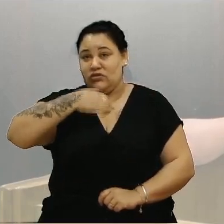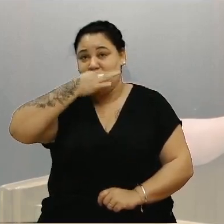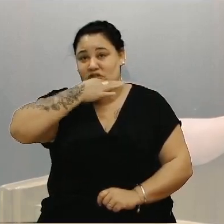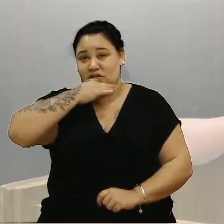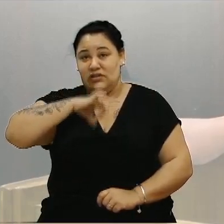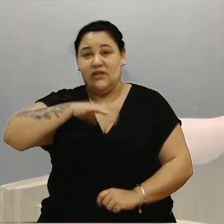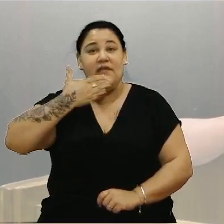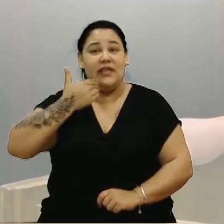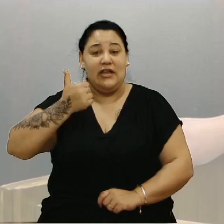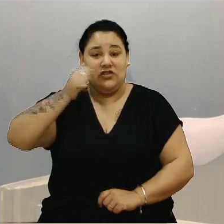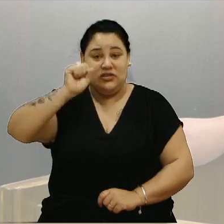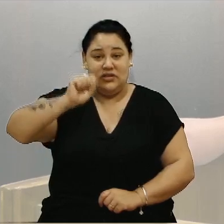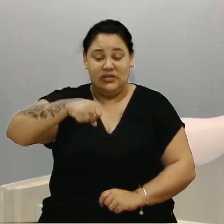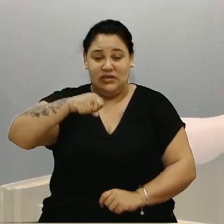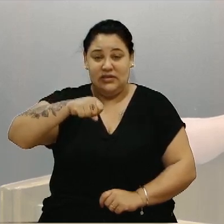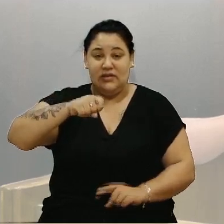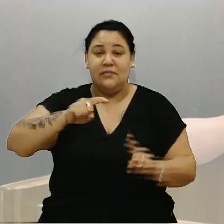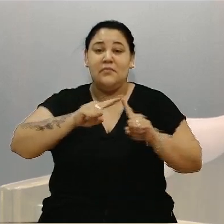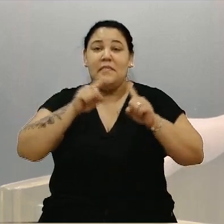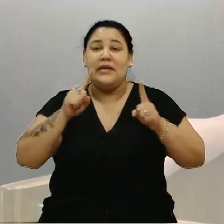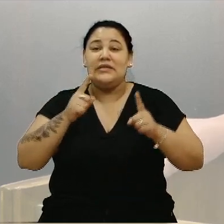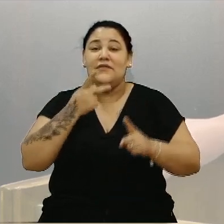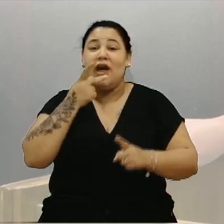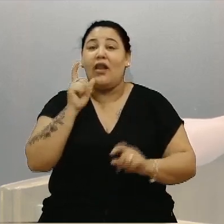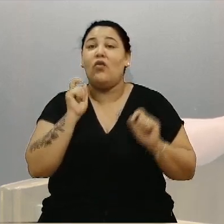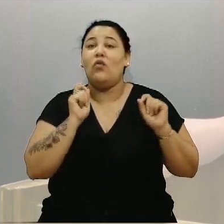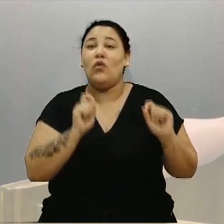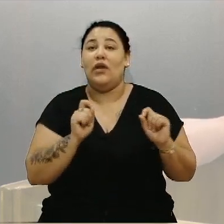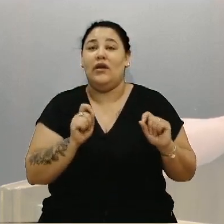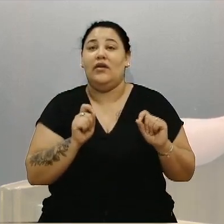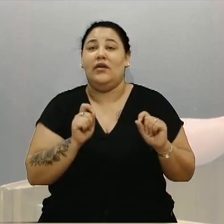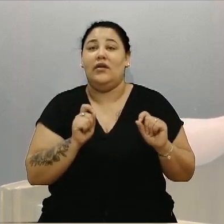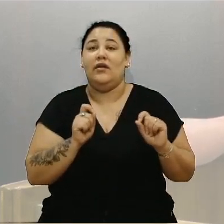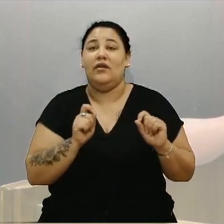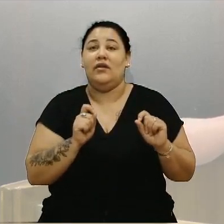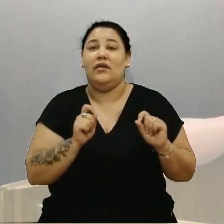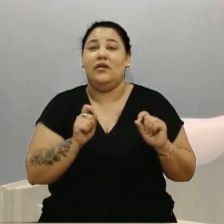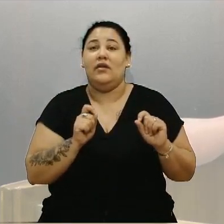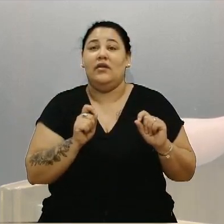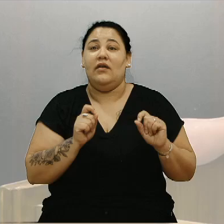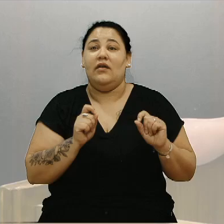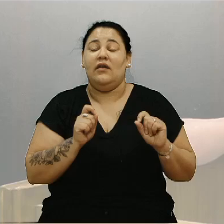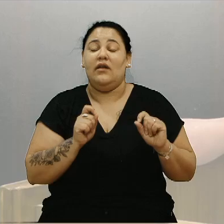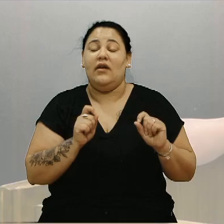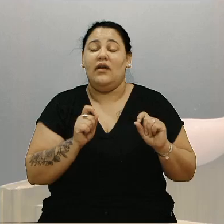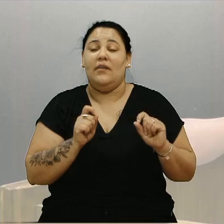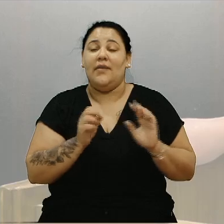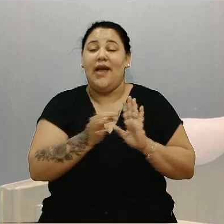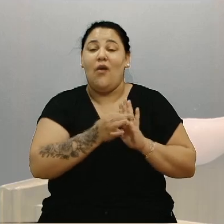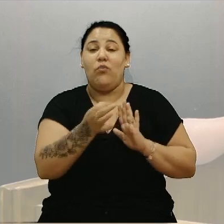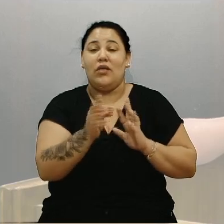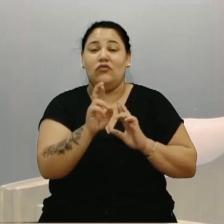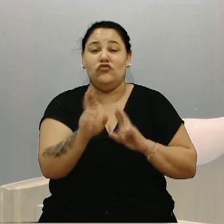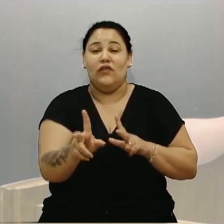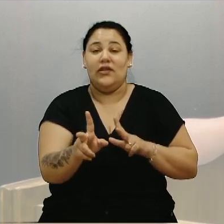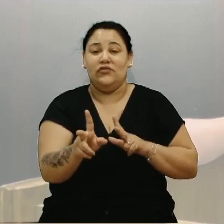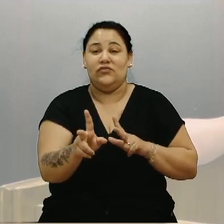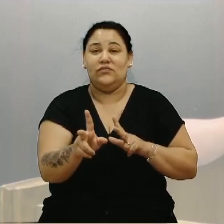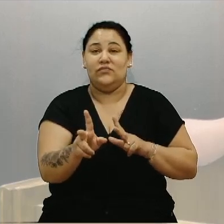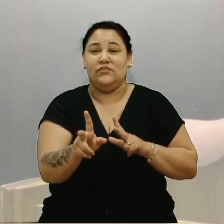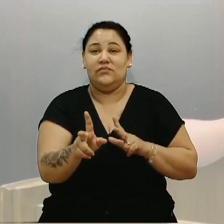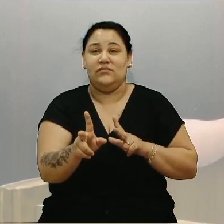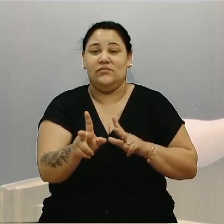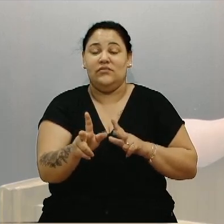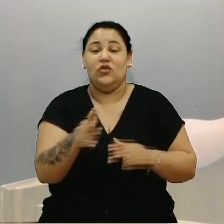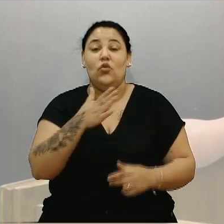mas reafirmo ainda mais potente a minha oposição. No